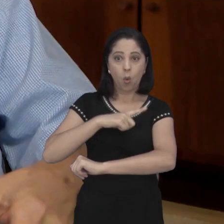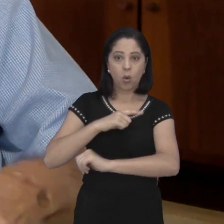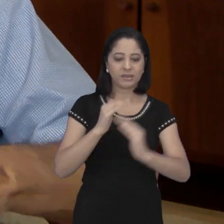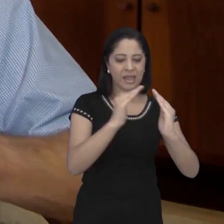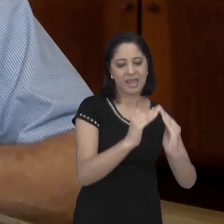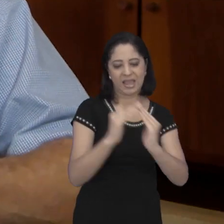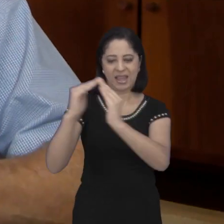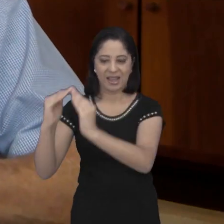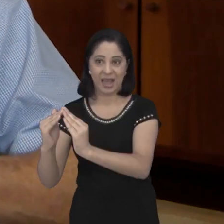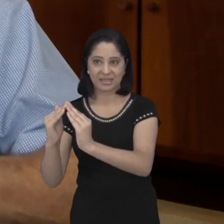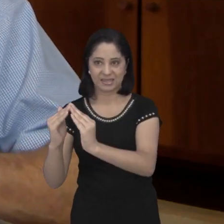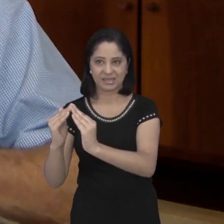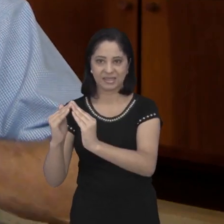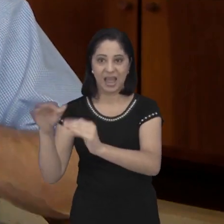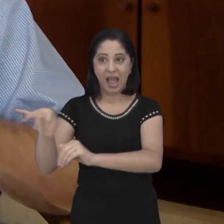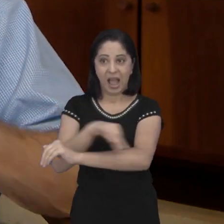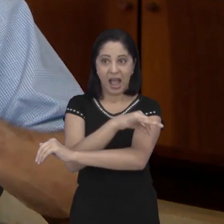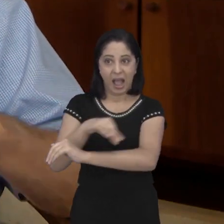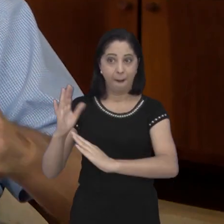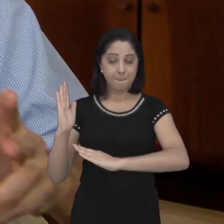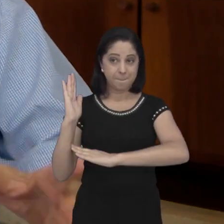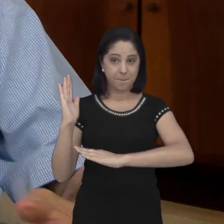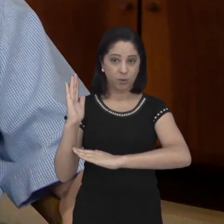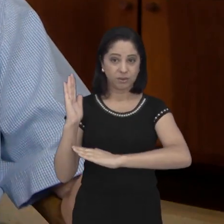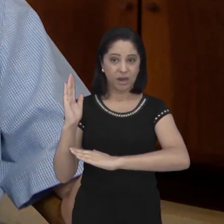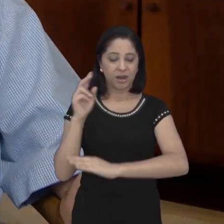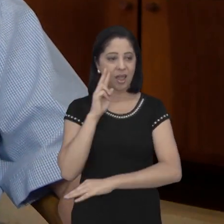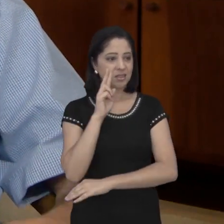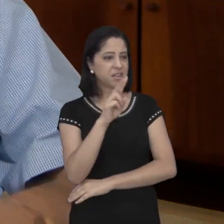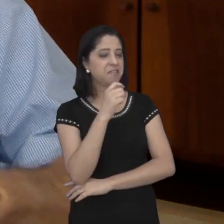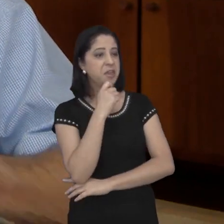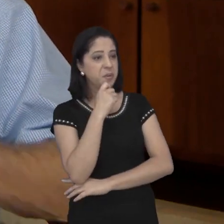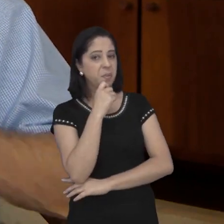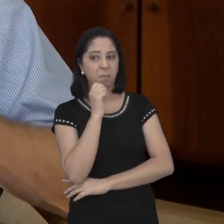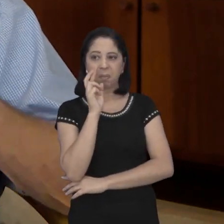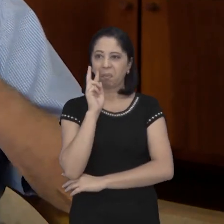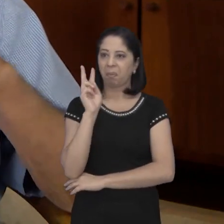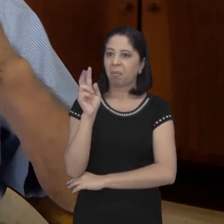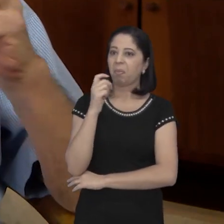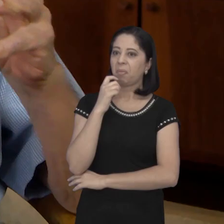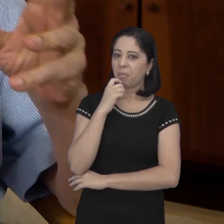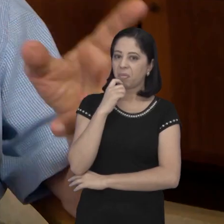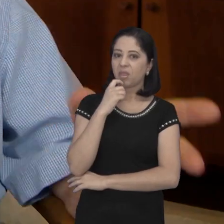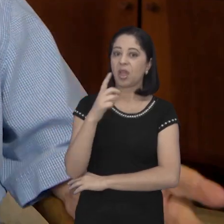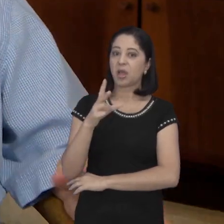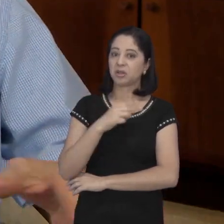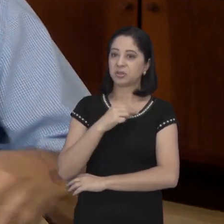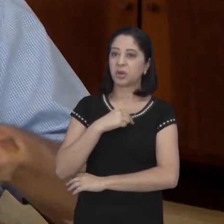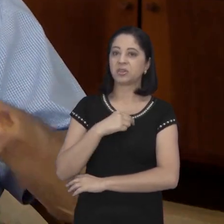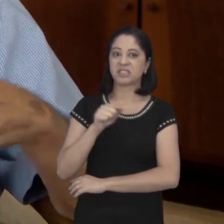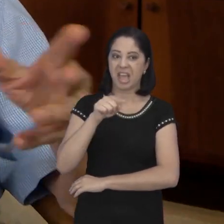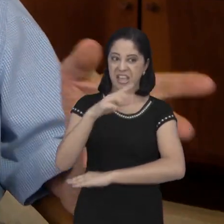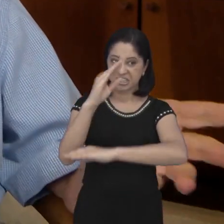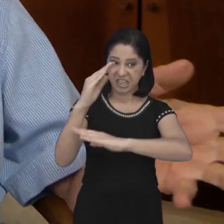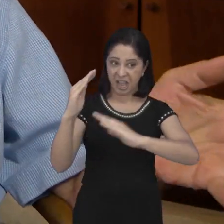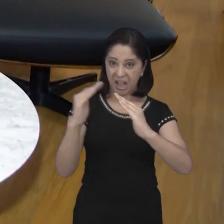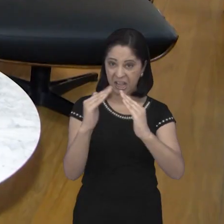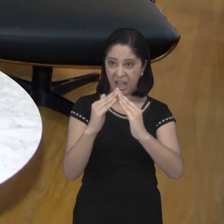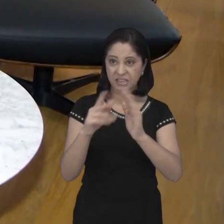mudando de função, de uma sala de TV para uma área de trabalho, para uma sala de jantar, para uma sala